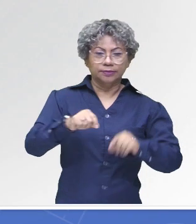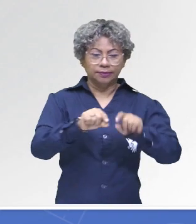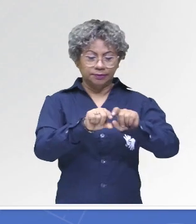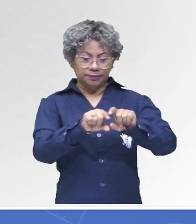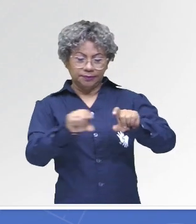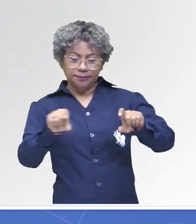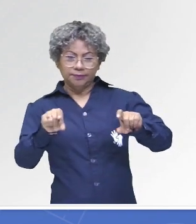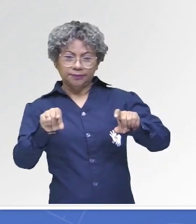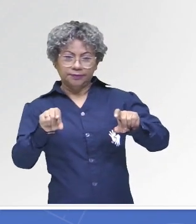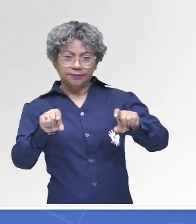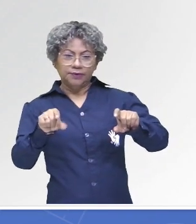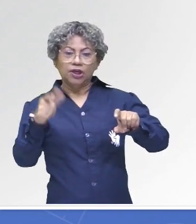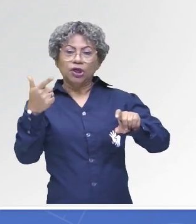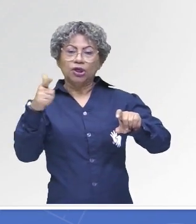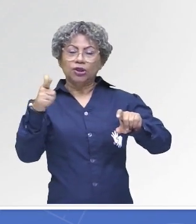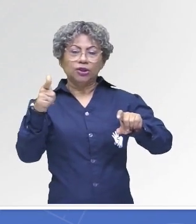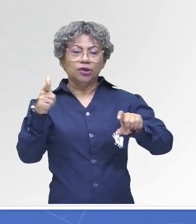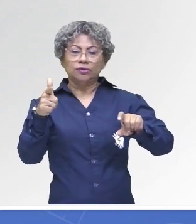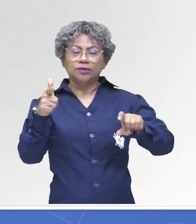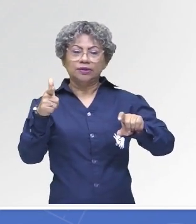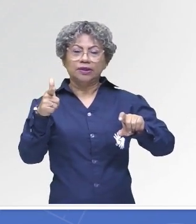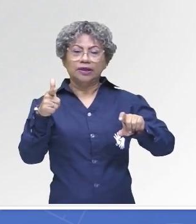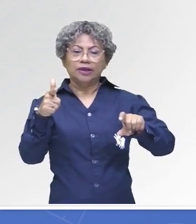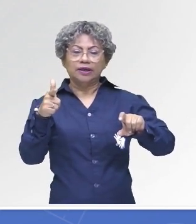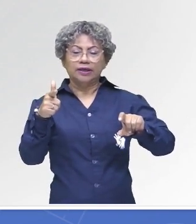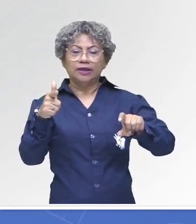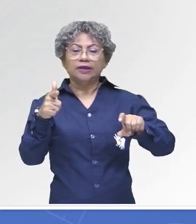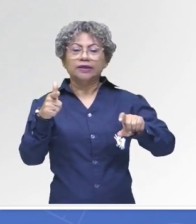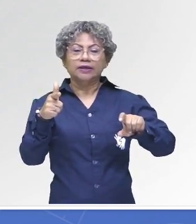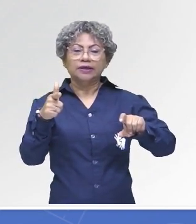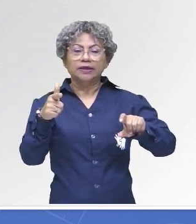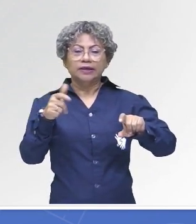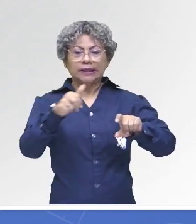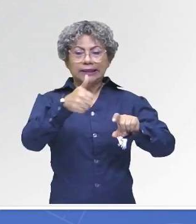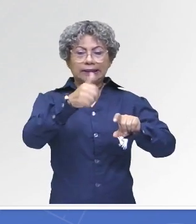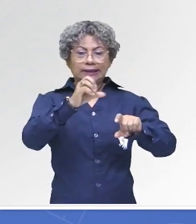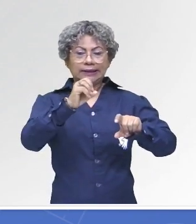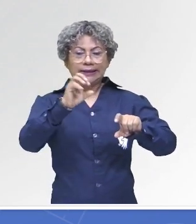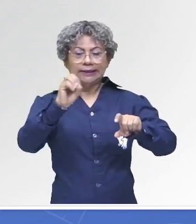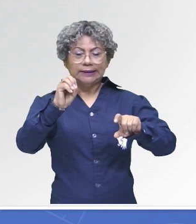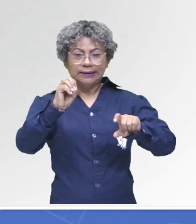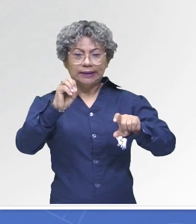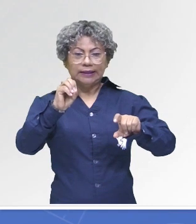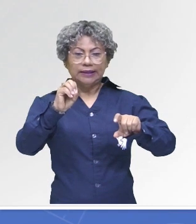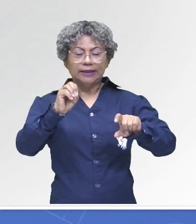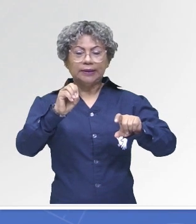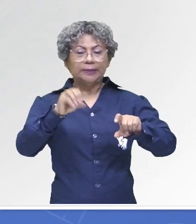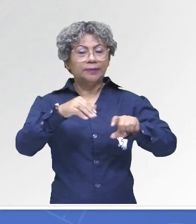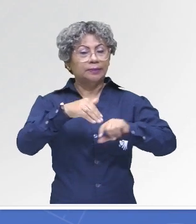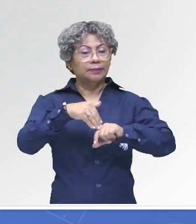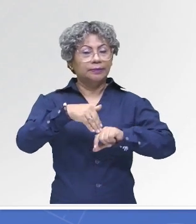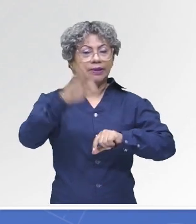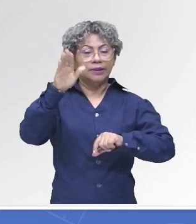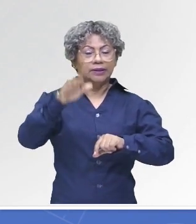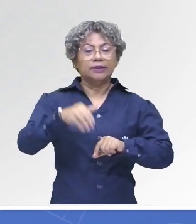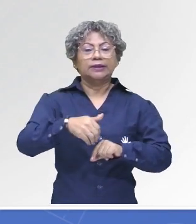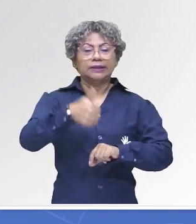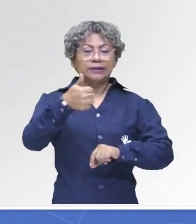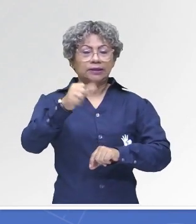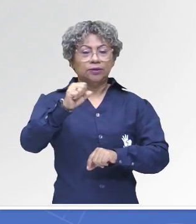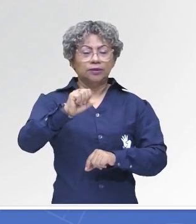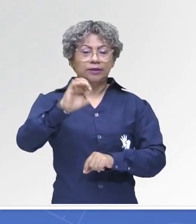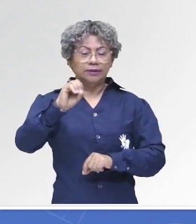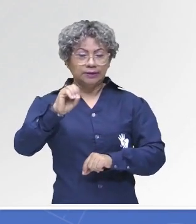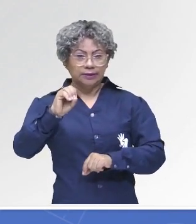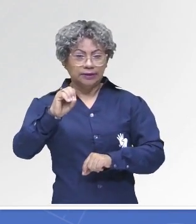Fahrenheit, nós não temos 100 divisões, né? Nós temos 180 divisões, tá certo? 180 divisões é a